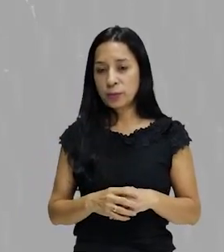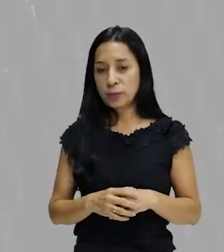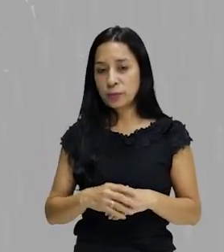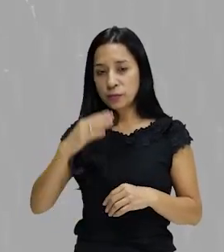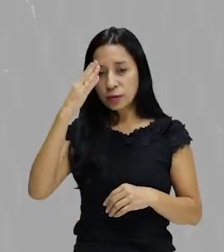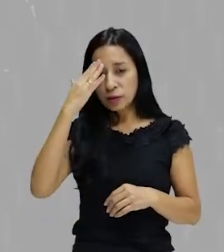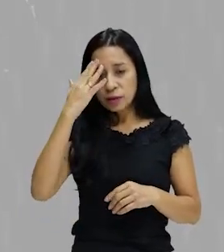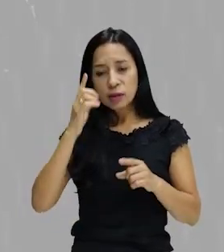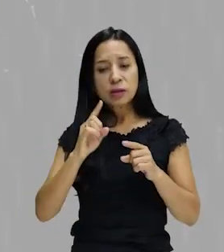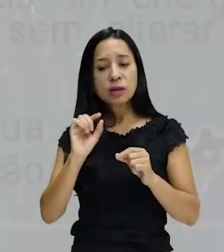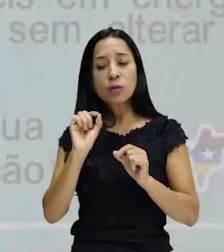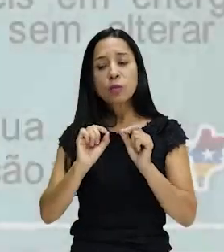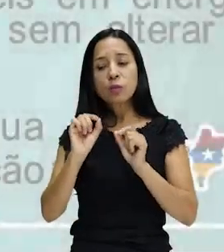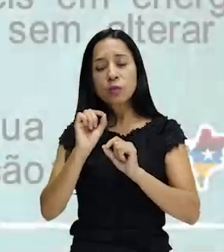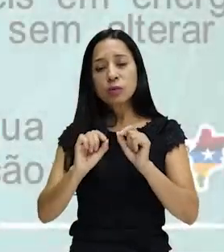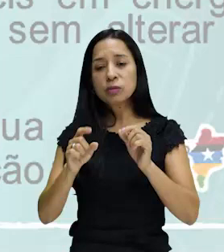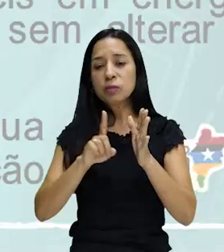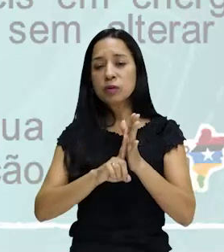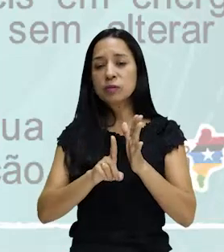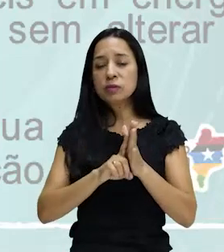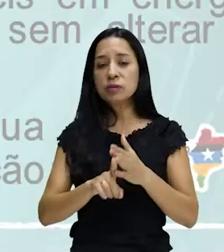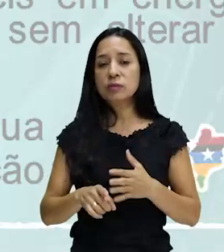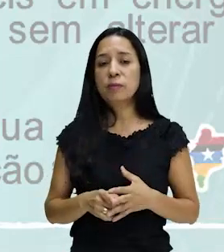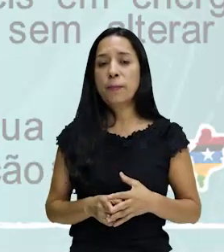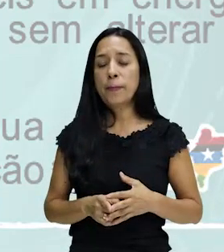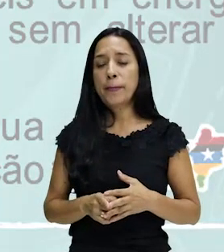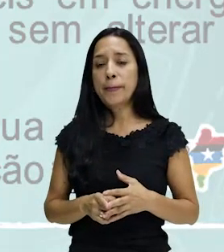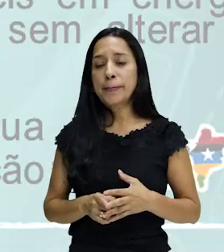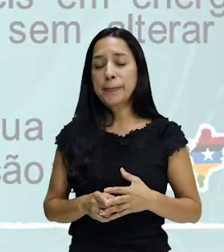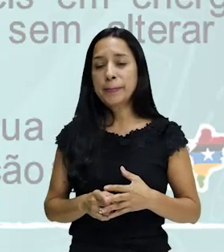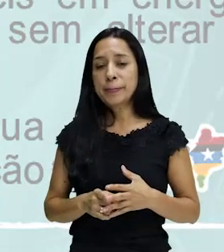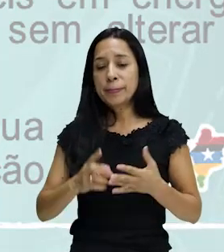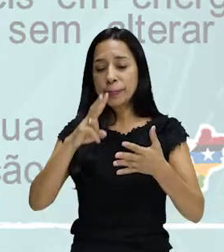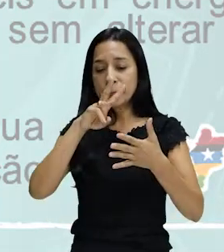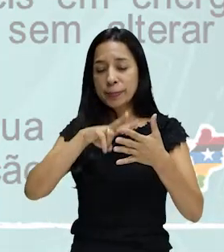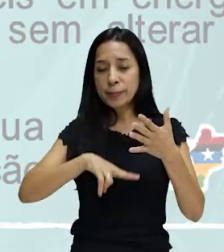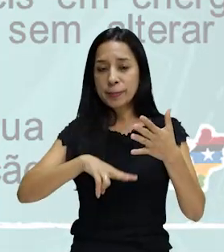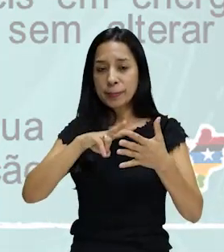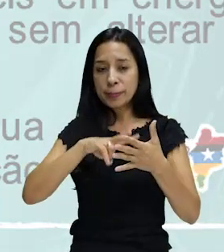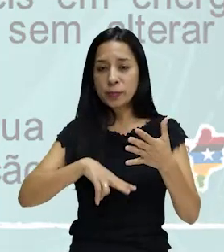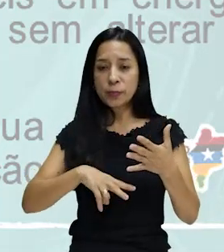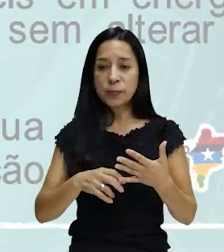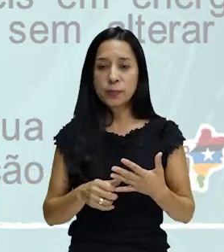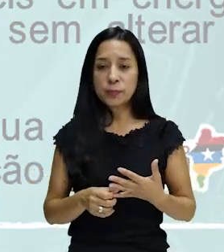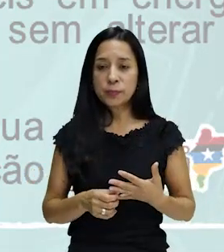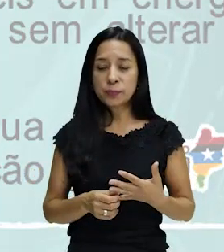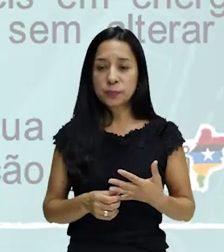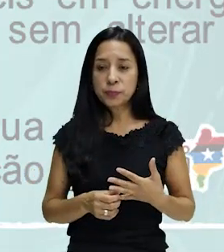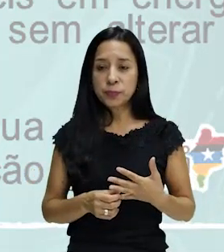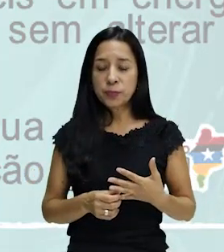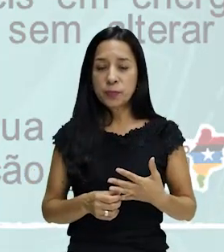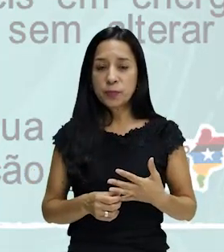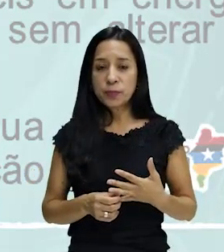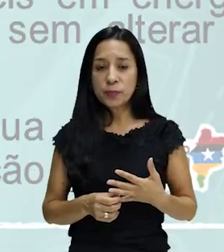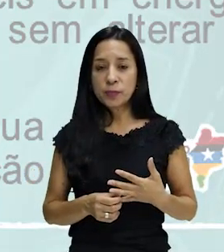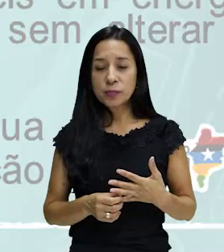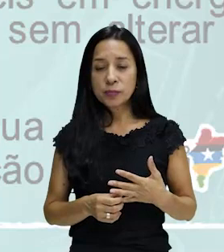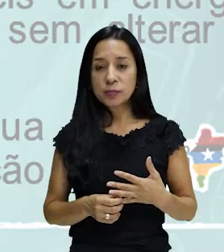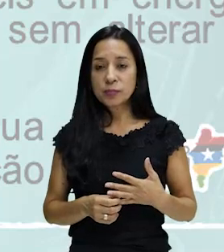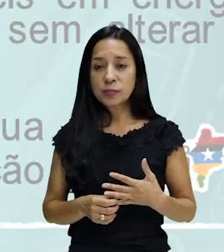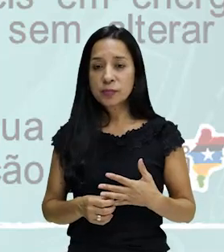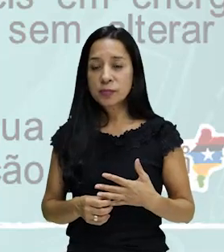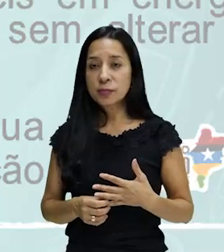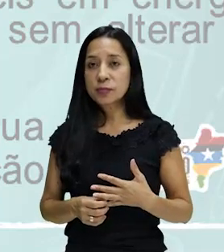né, o que ele está perguntando. Com base no texto e na figura, a produção de energia elétrica por meio das